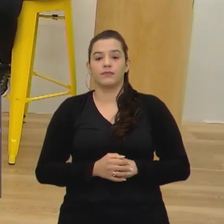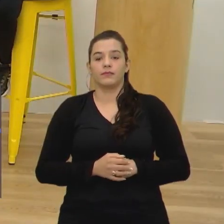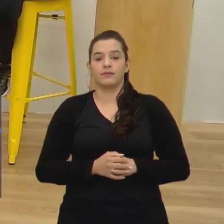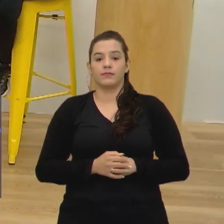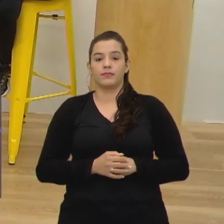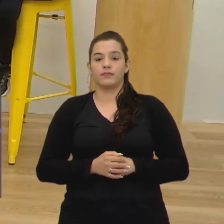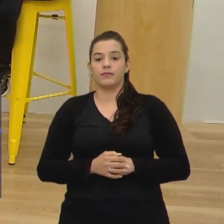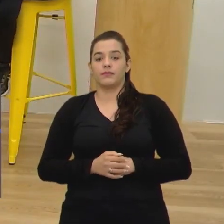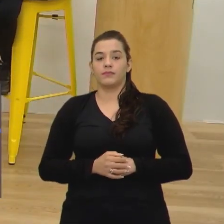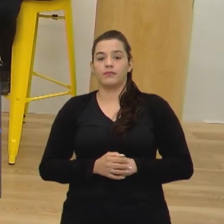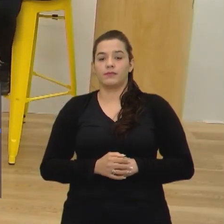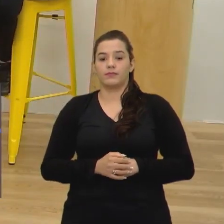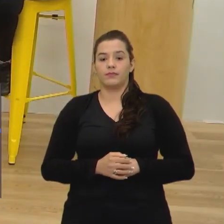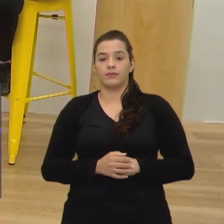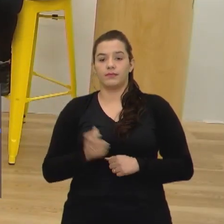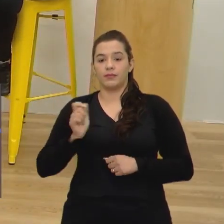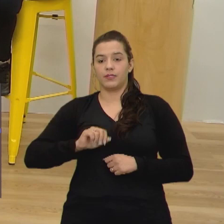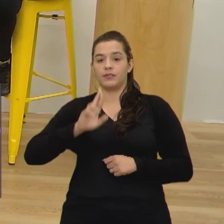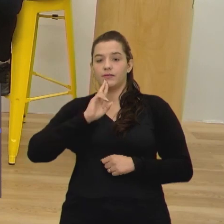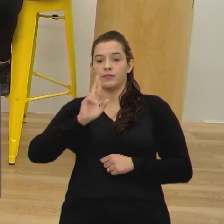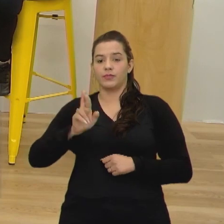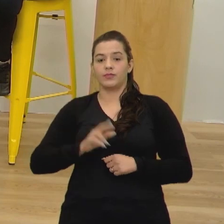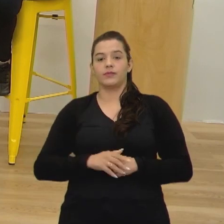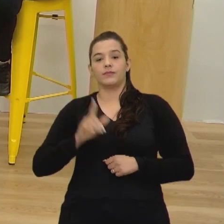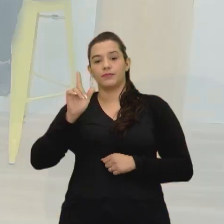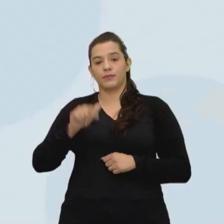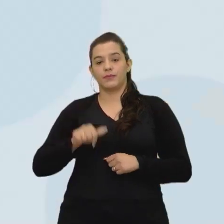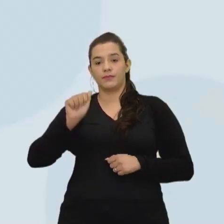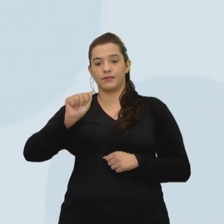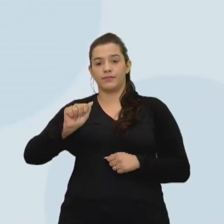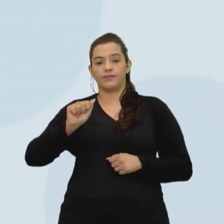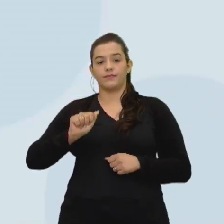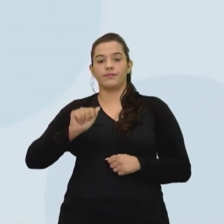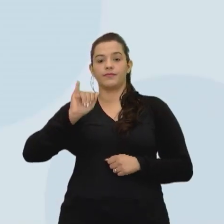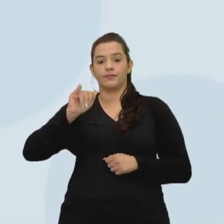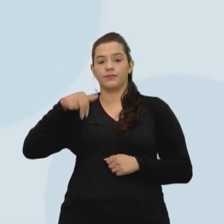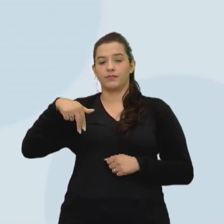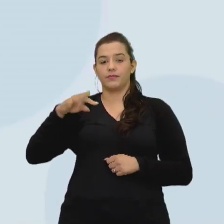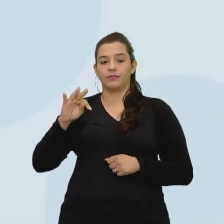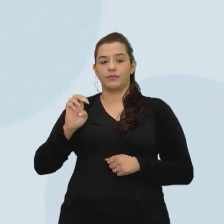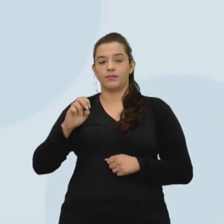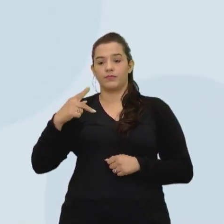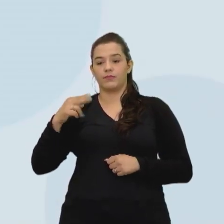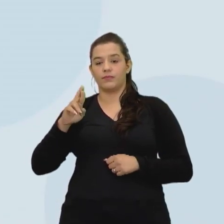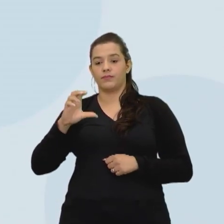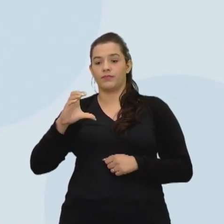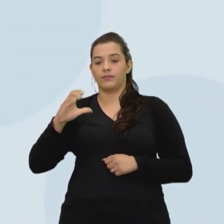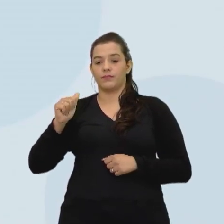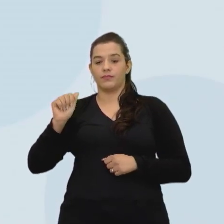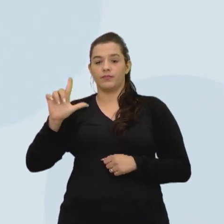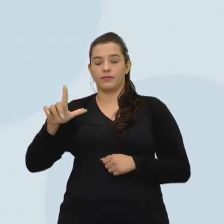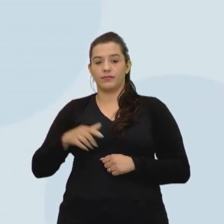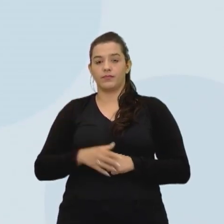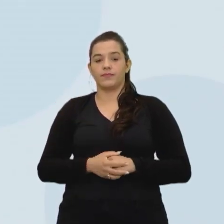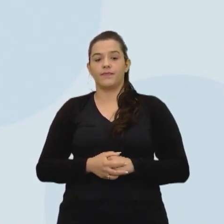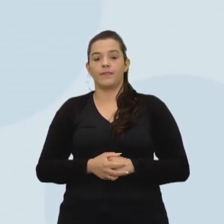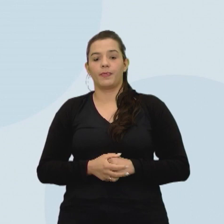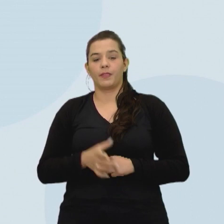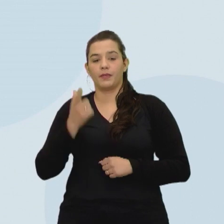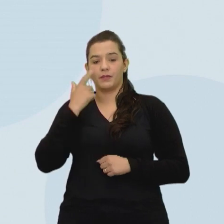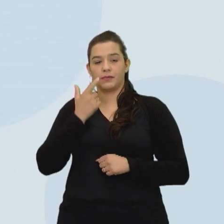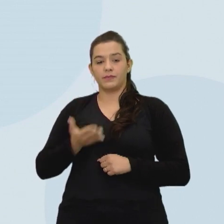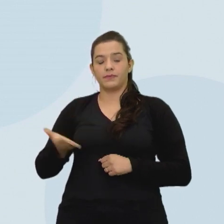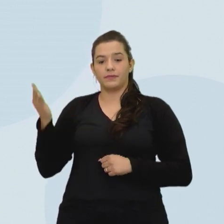Pode colocar o mapa. Ah, pode colocar a resposta. Ai. Isso, zona intertropical. Isso aí, valeu, Jojo. Agora vamos para o mapa. Então vamos ver se é a